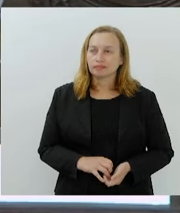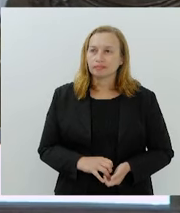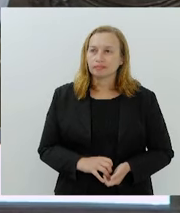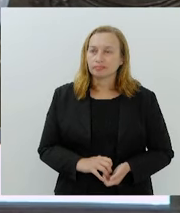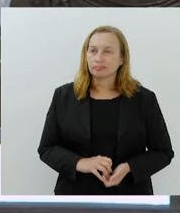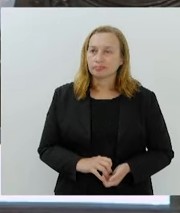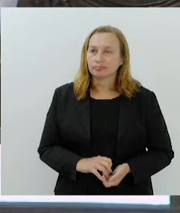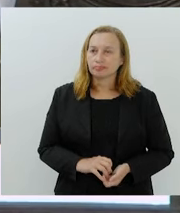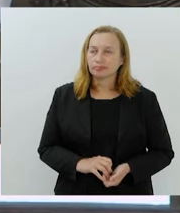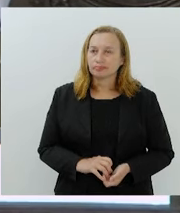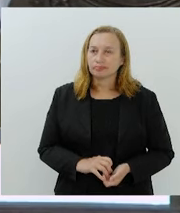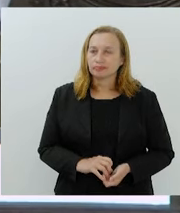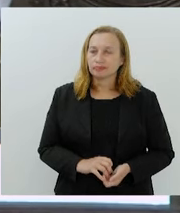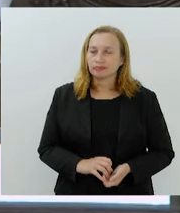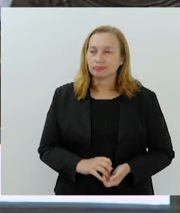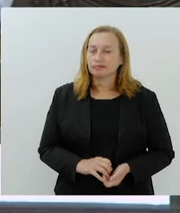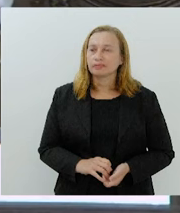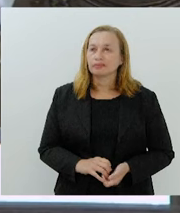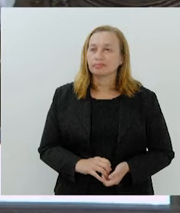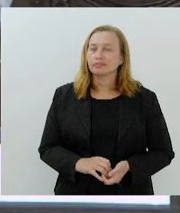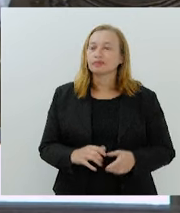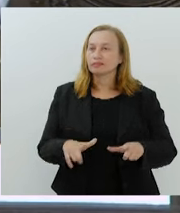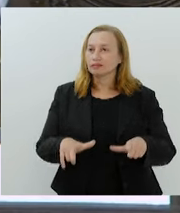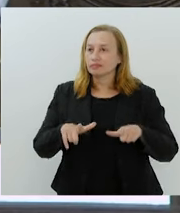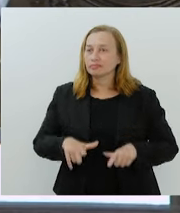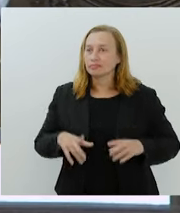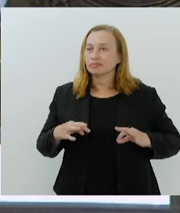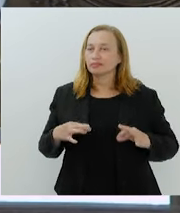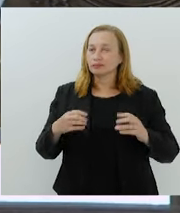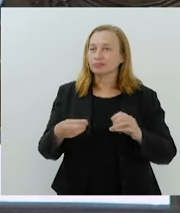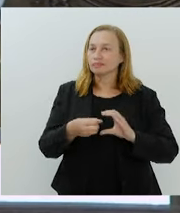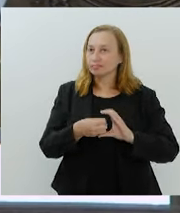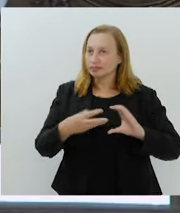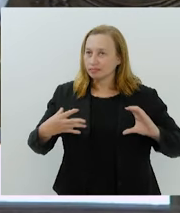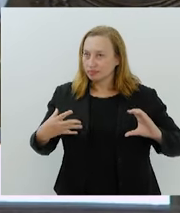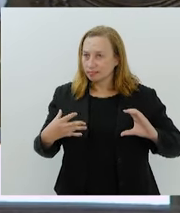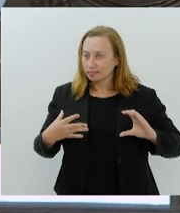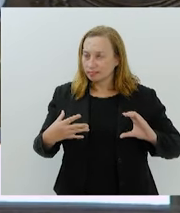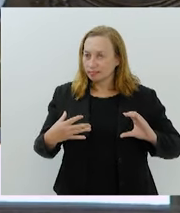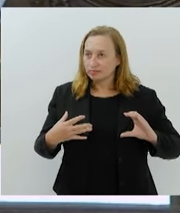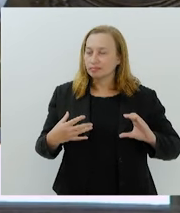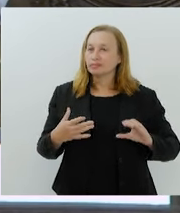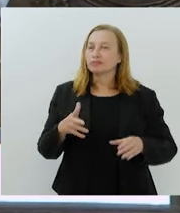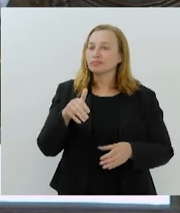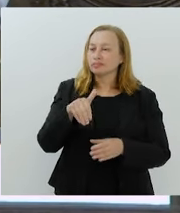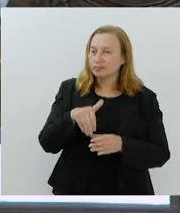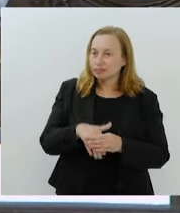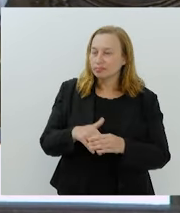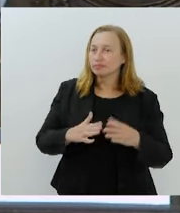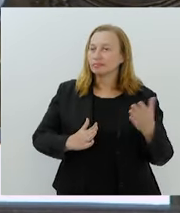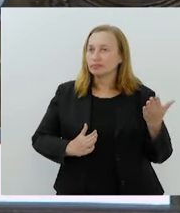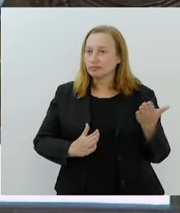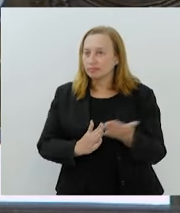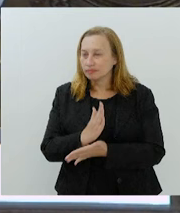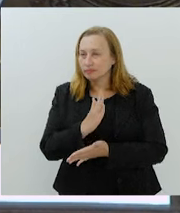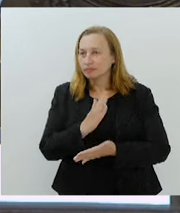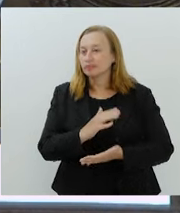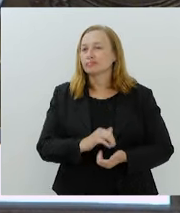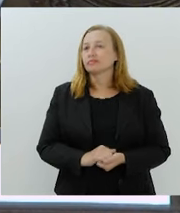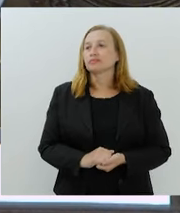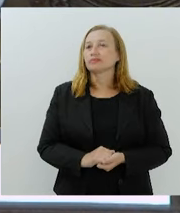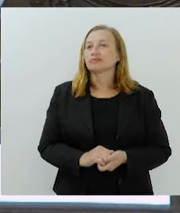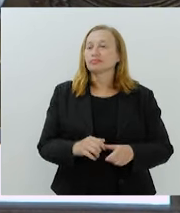Aqui o diploma correspondente, com todas as características, isso foi votado, aprovado, consagrado, e o